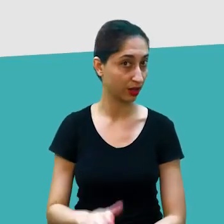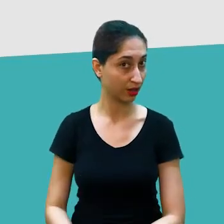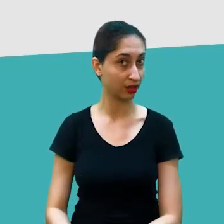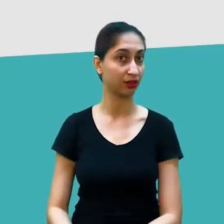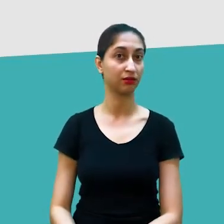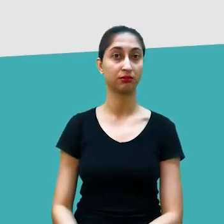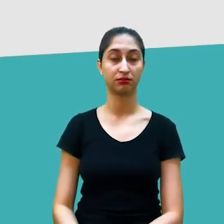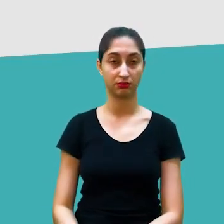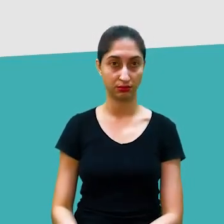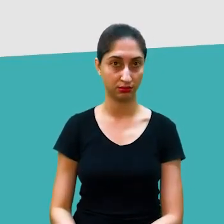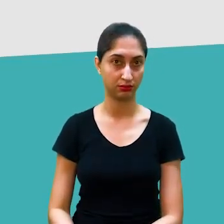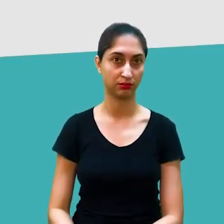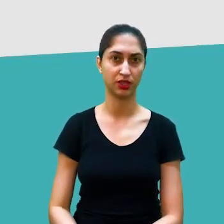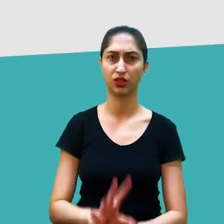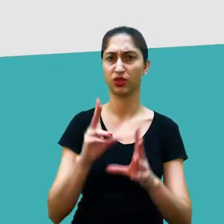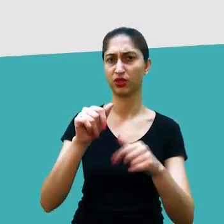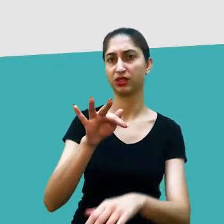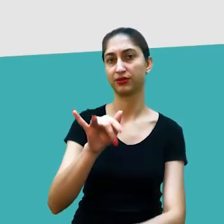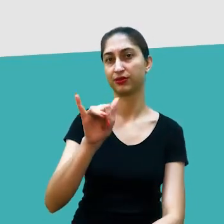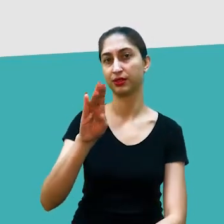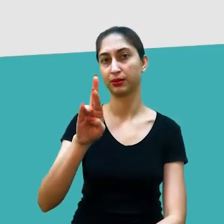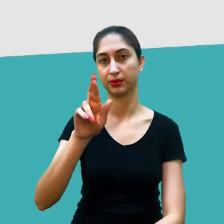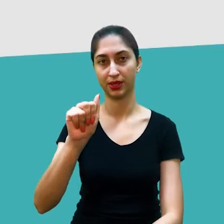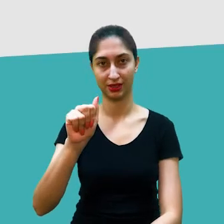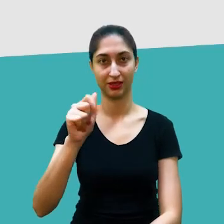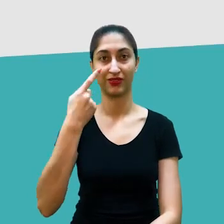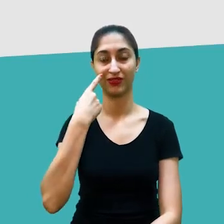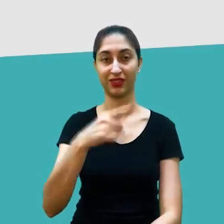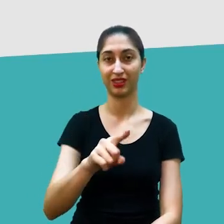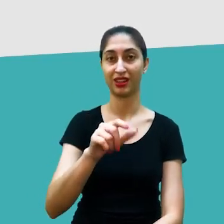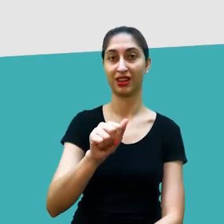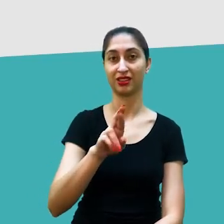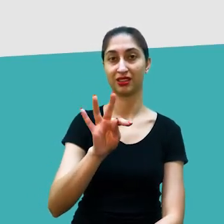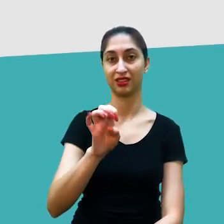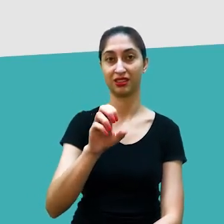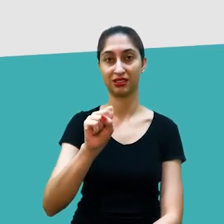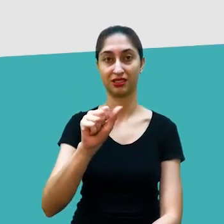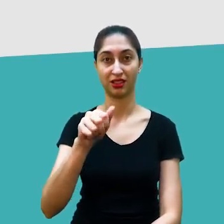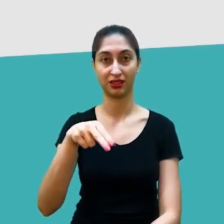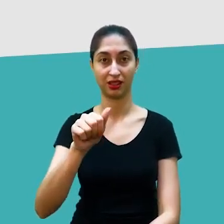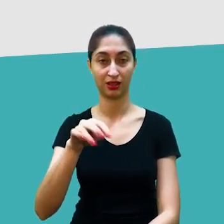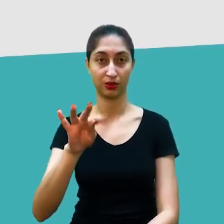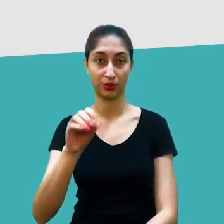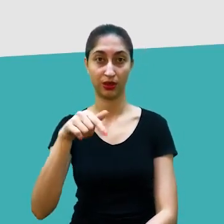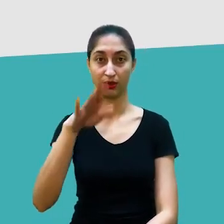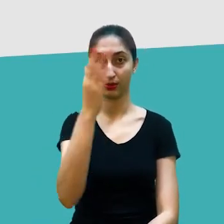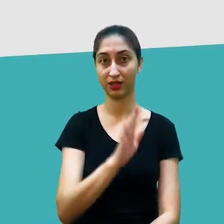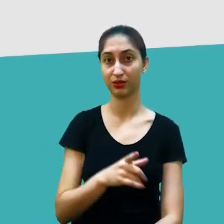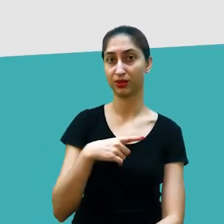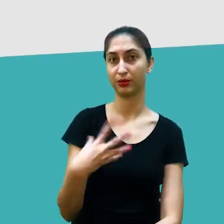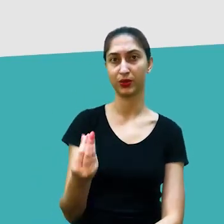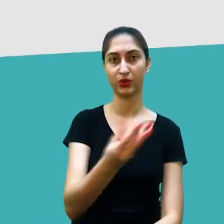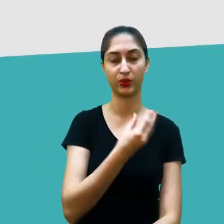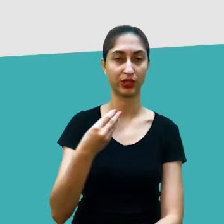as fibras, né, Rodrigo? É só a gente olhar para o artesanato brasileiro, a gente vai perceber a quantidade de fibras que a gente tem, né? Exato. Então